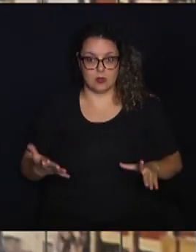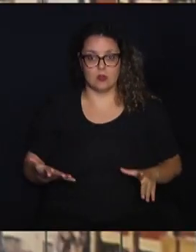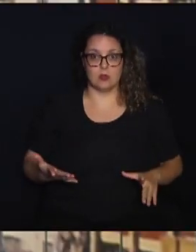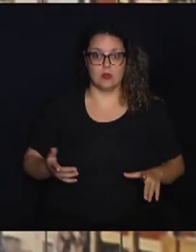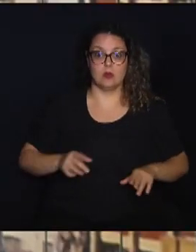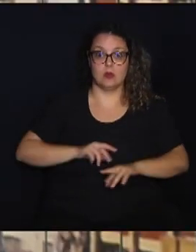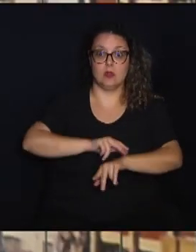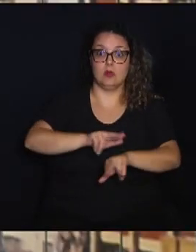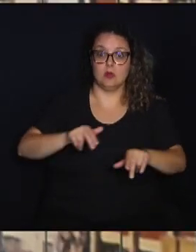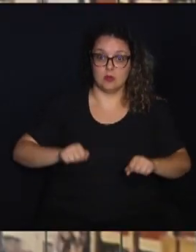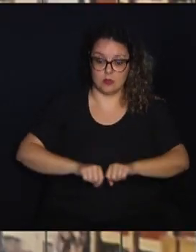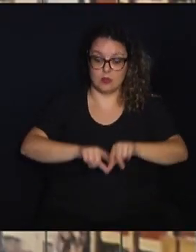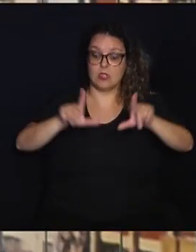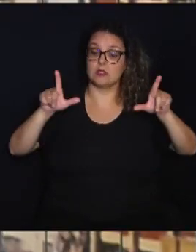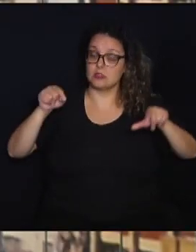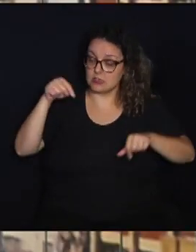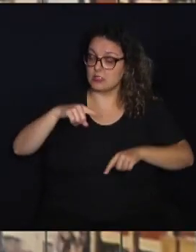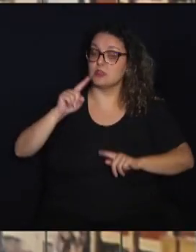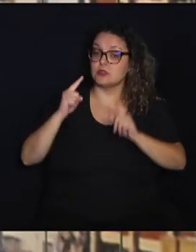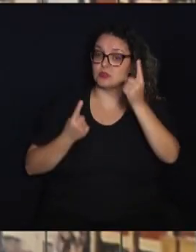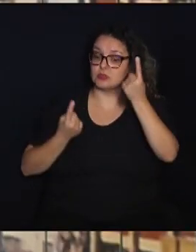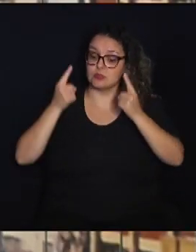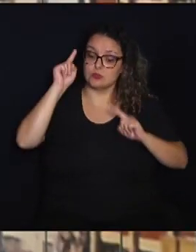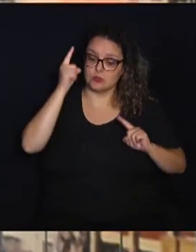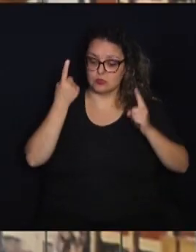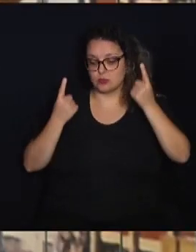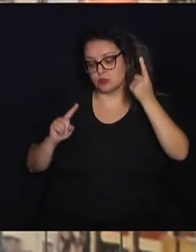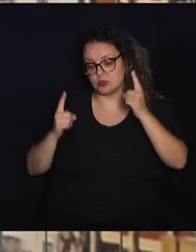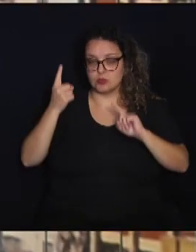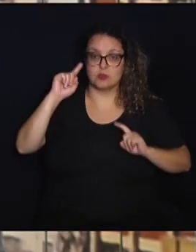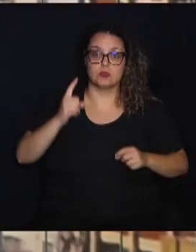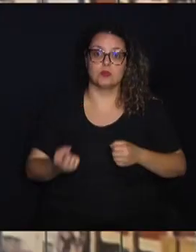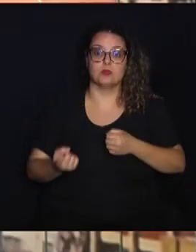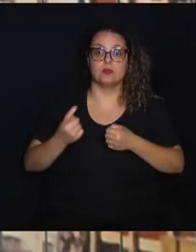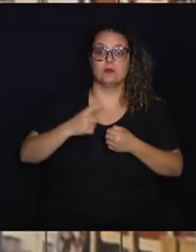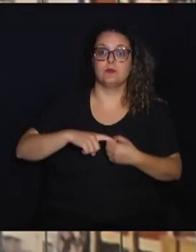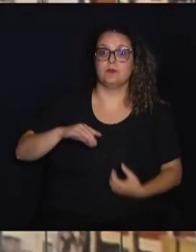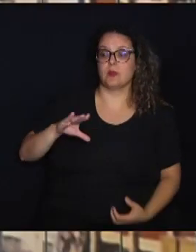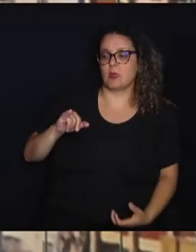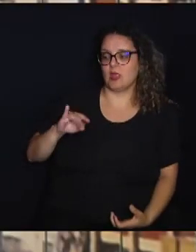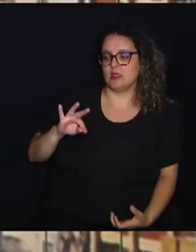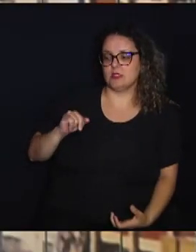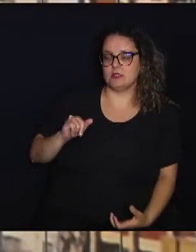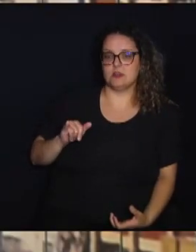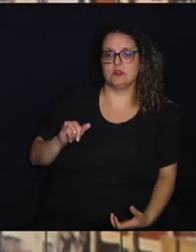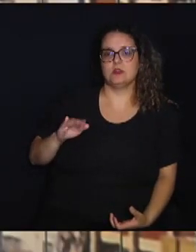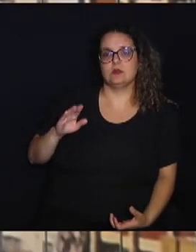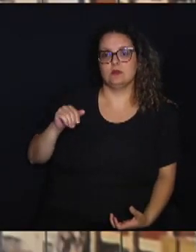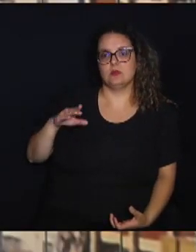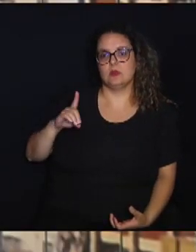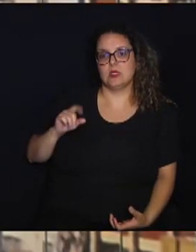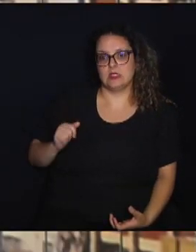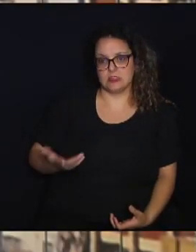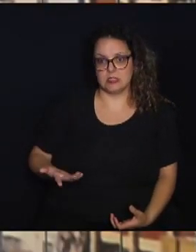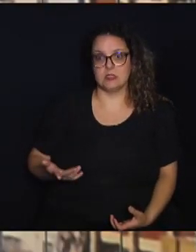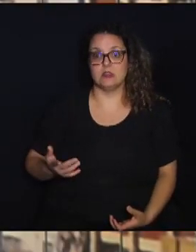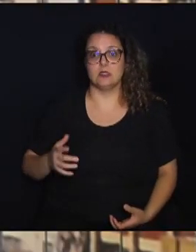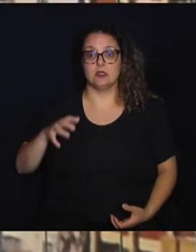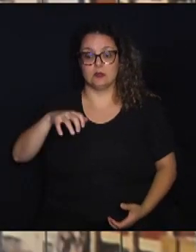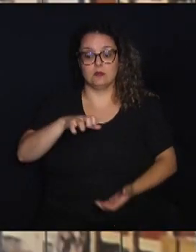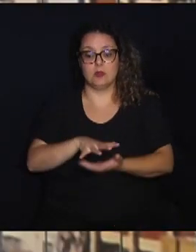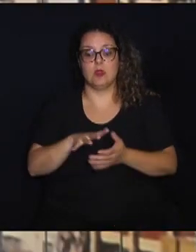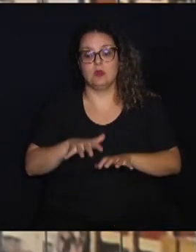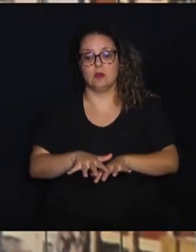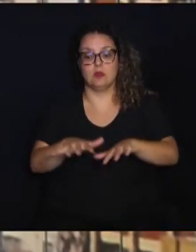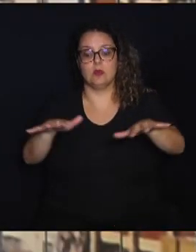os destaques deste carnaval está a volta da City Banda, que deve ser em uma região descentralizada